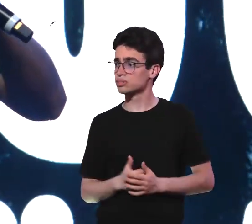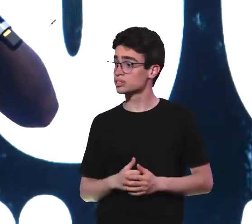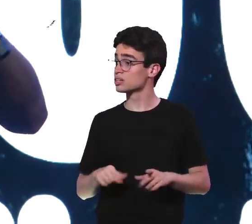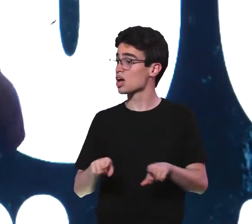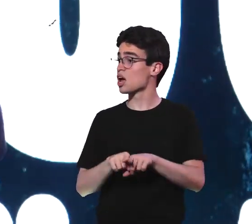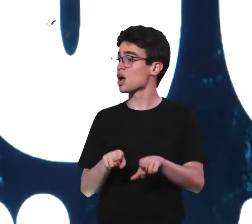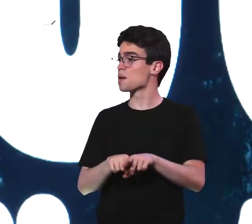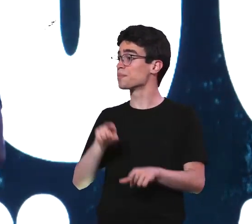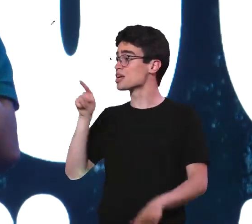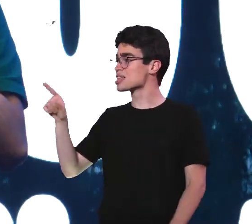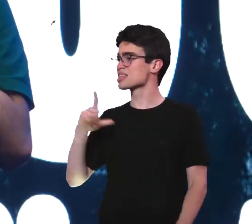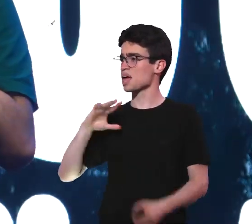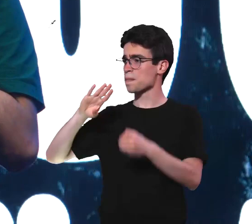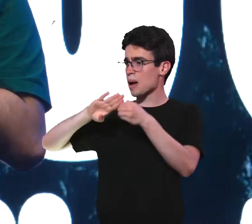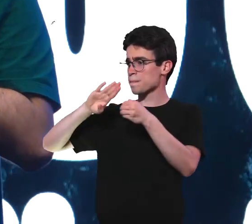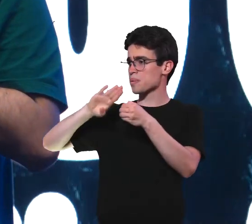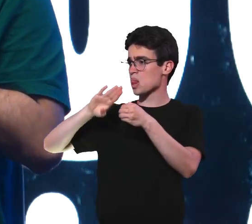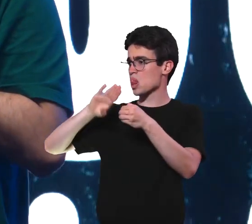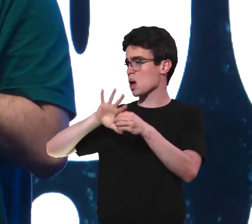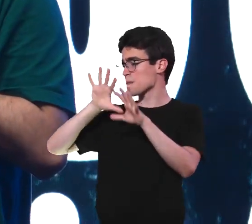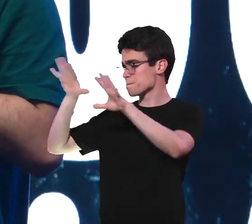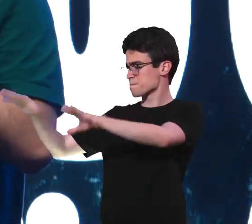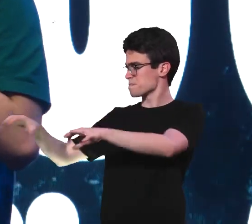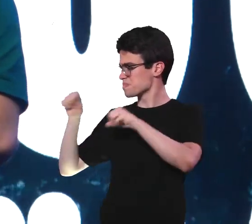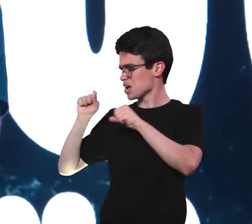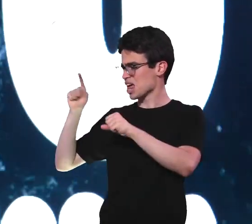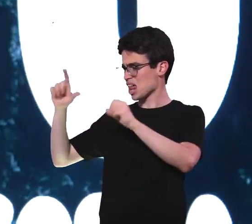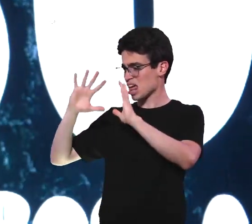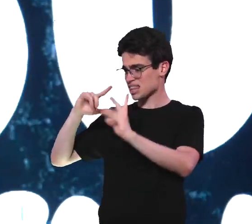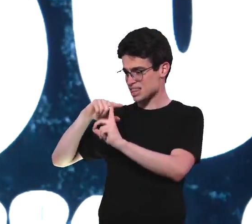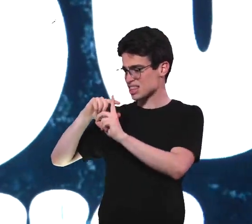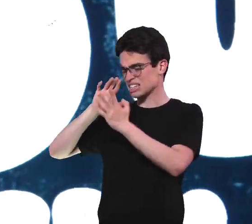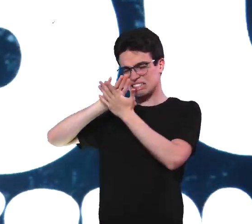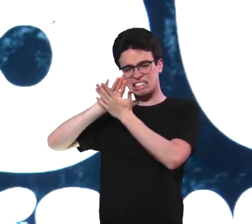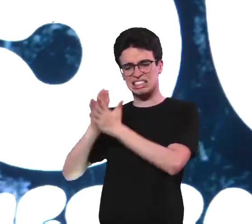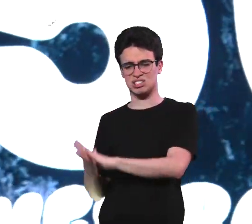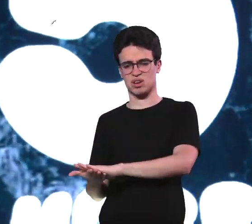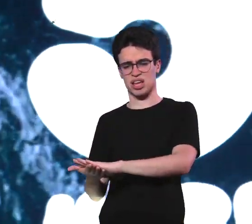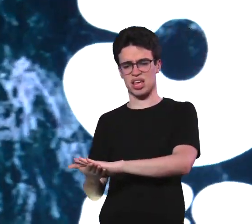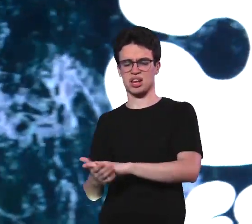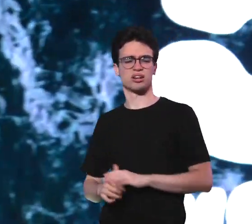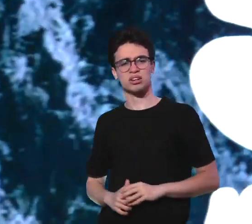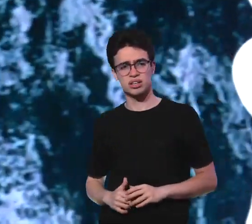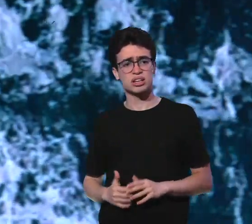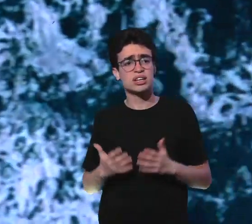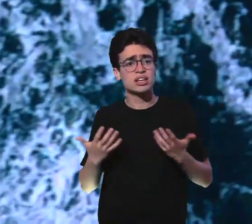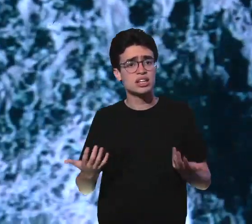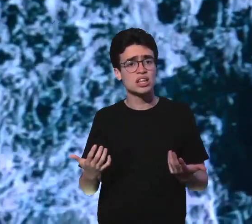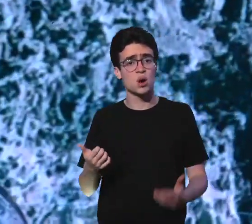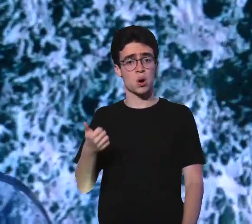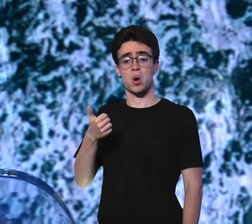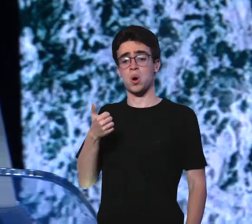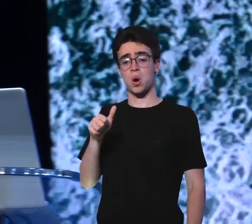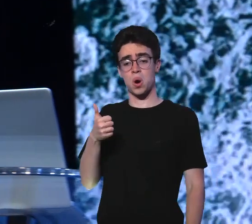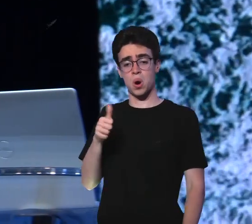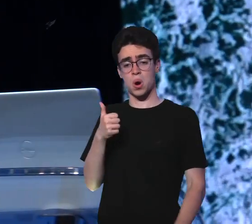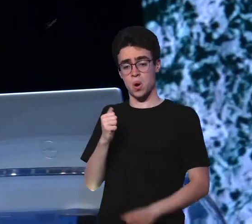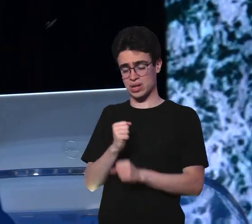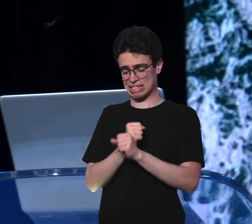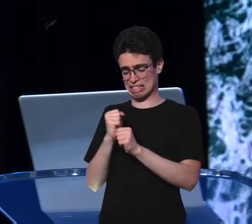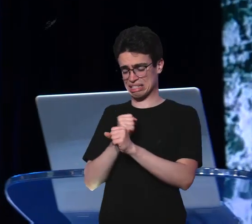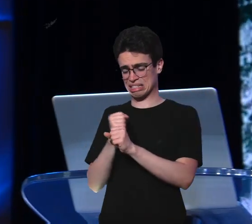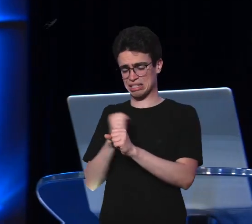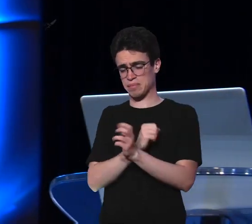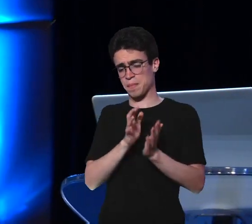babilônios destruíram aquele templo. E aí acontece que 11 anos se passaram